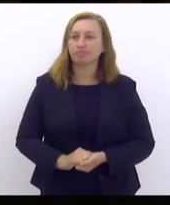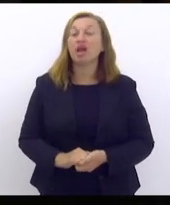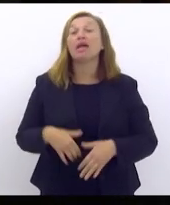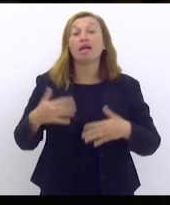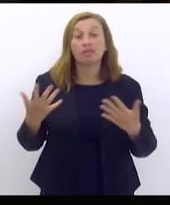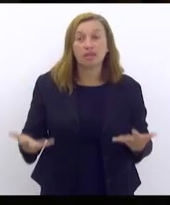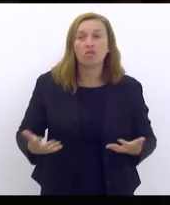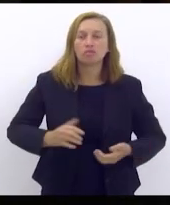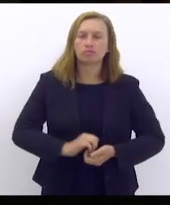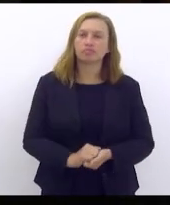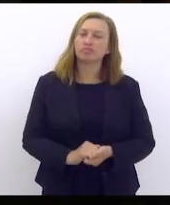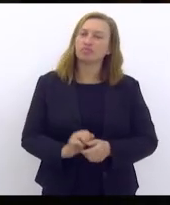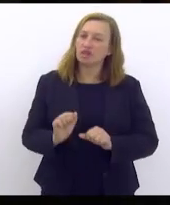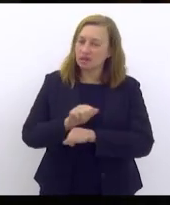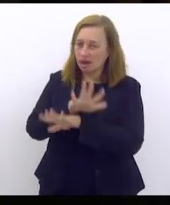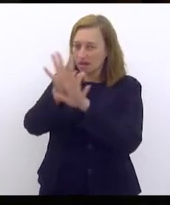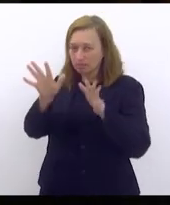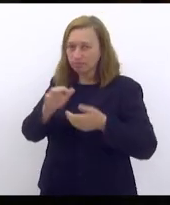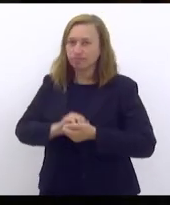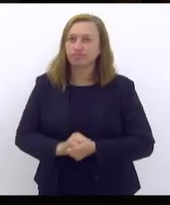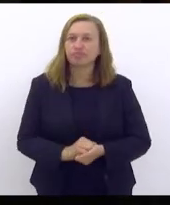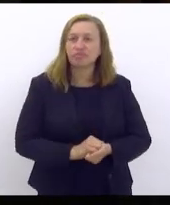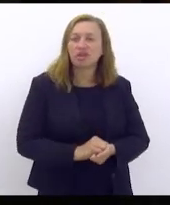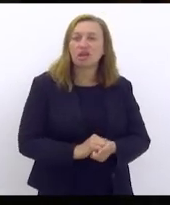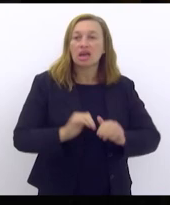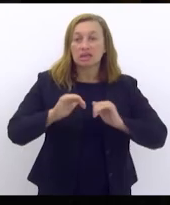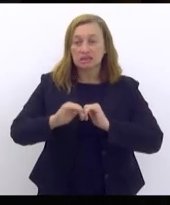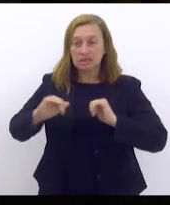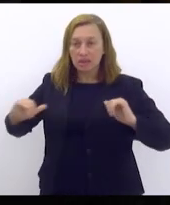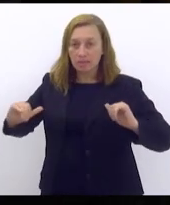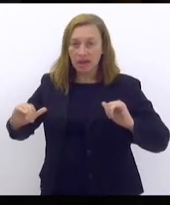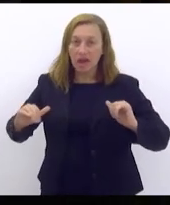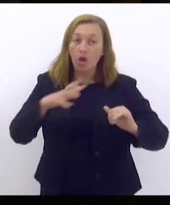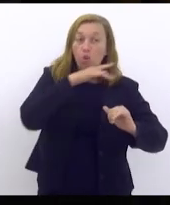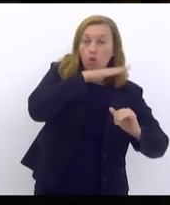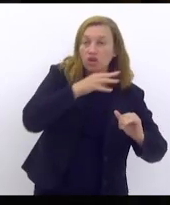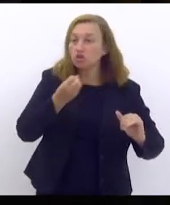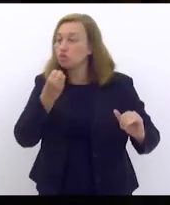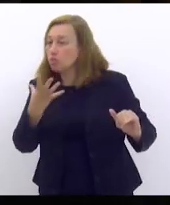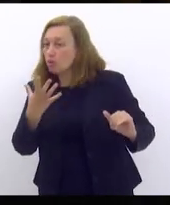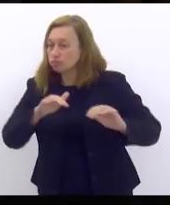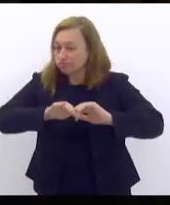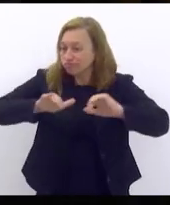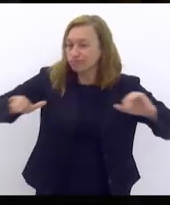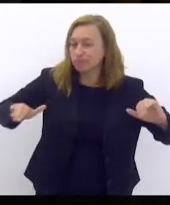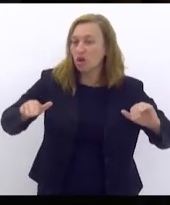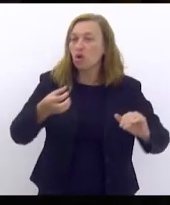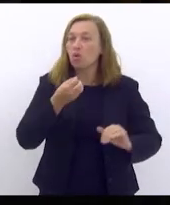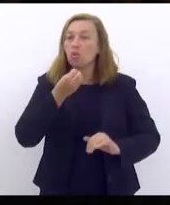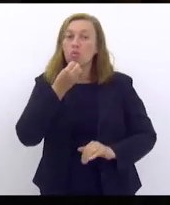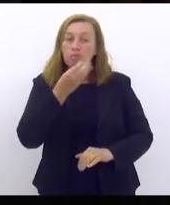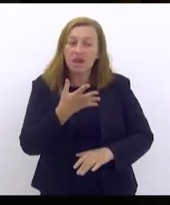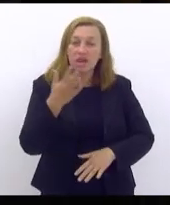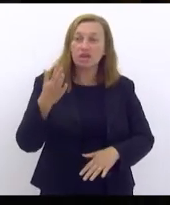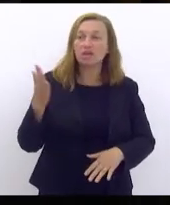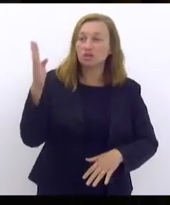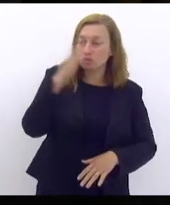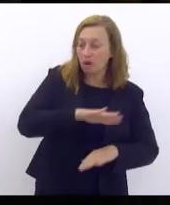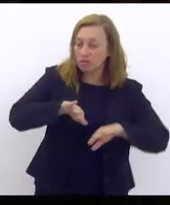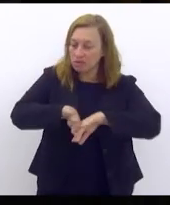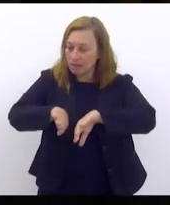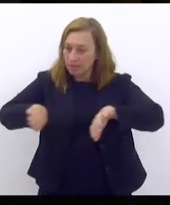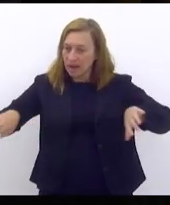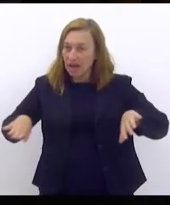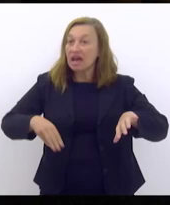Então, fica claro, separar o joio do trigo, separar o bem contra o mal, saber